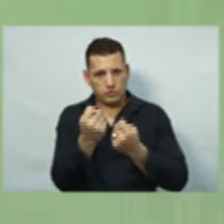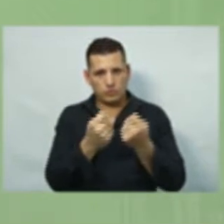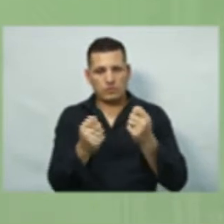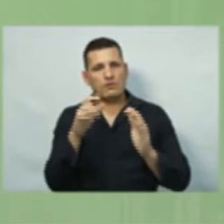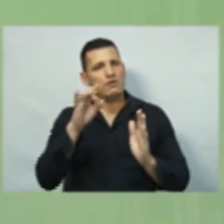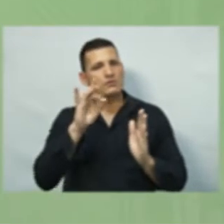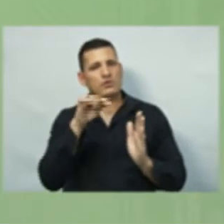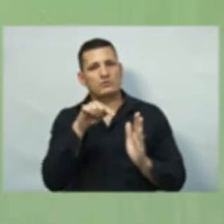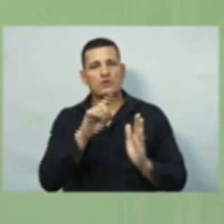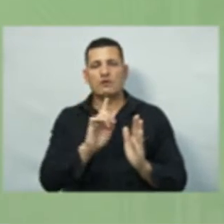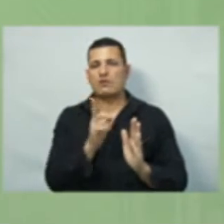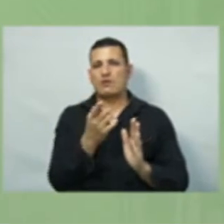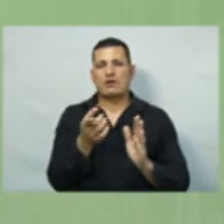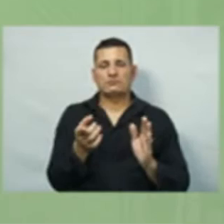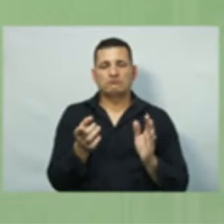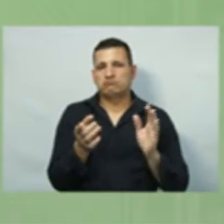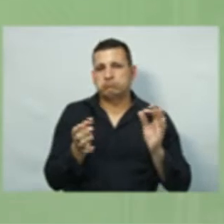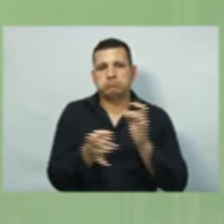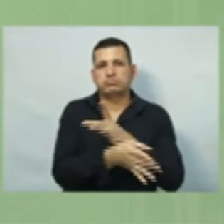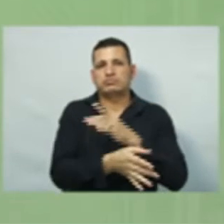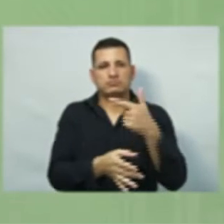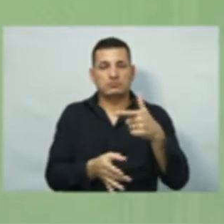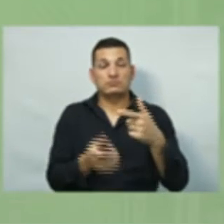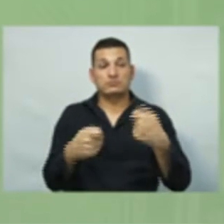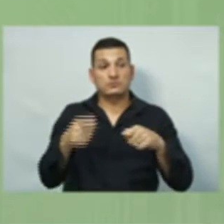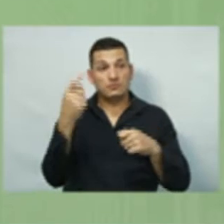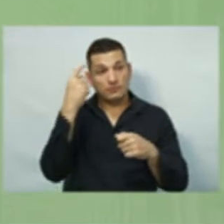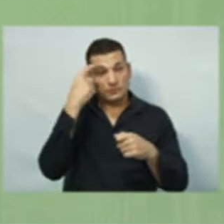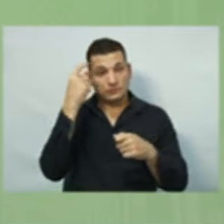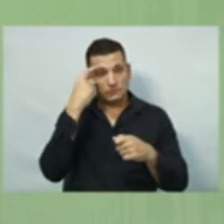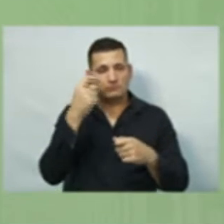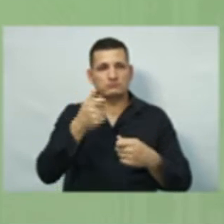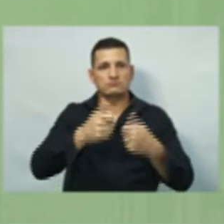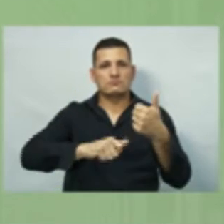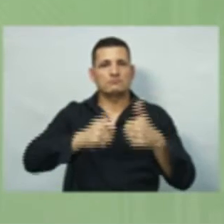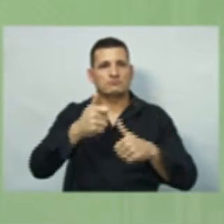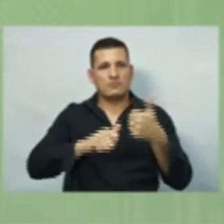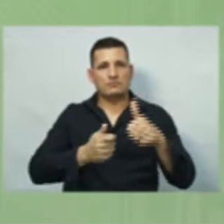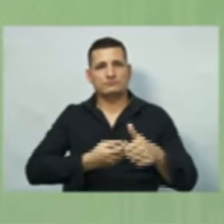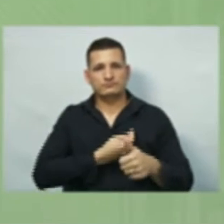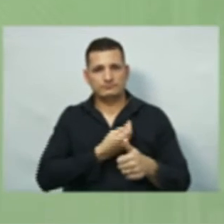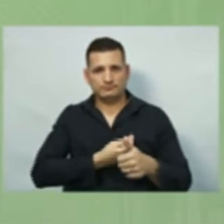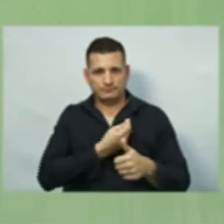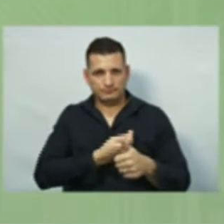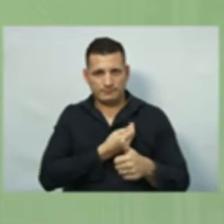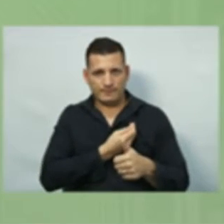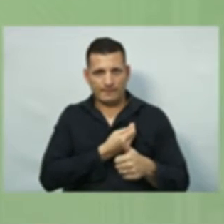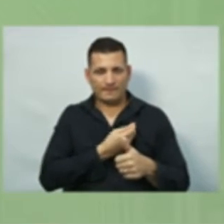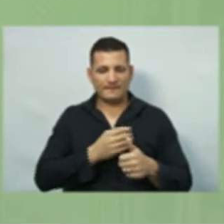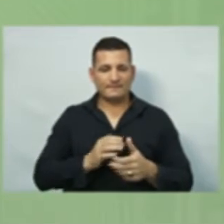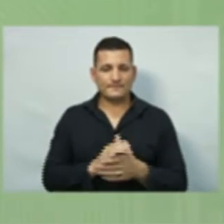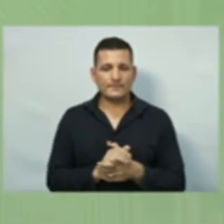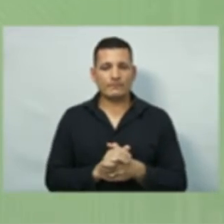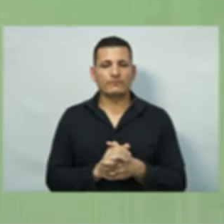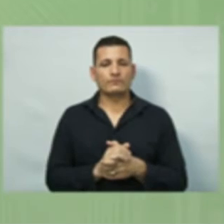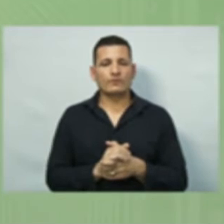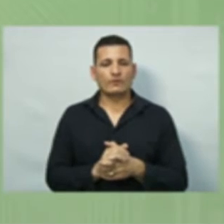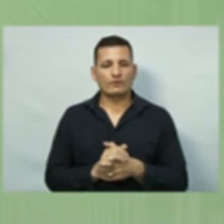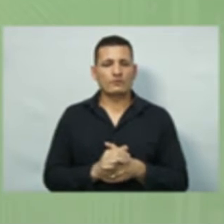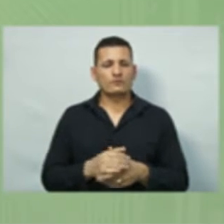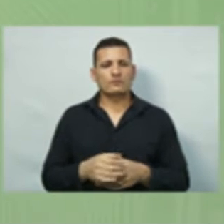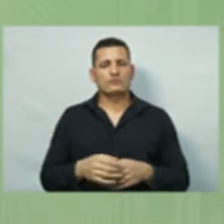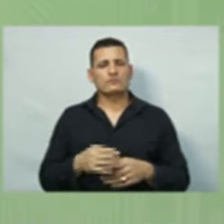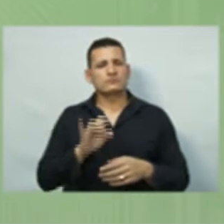é suficiente. É preciso pensar na qualidade de vida. não só na qualidade